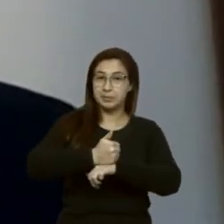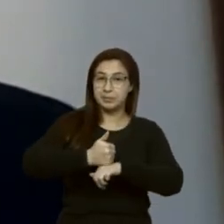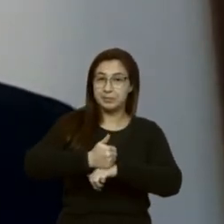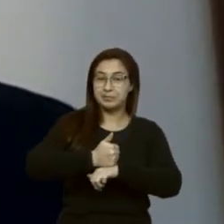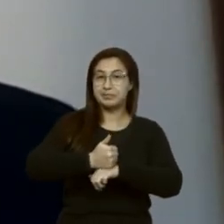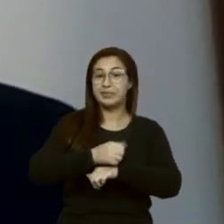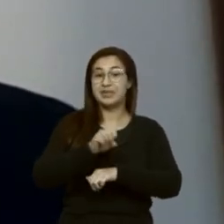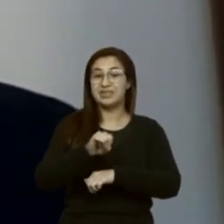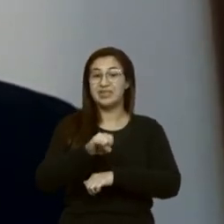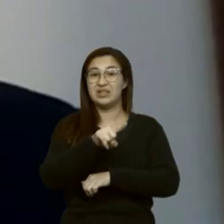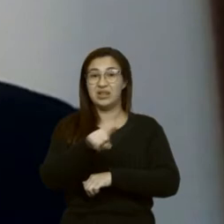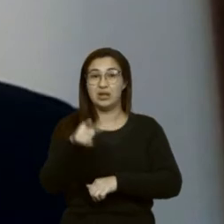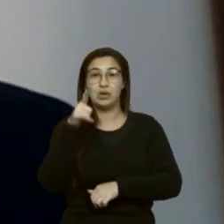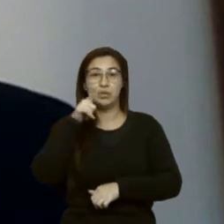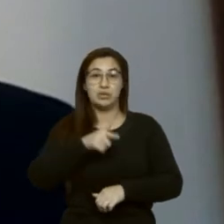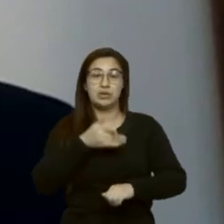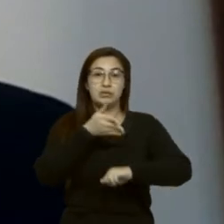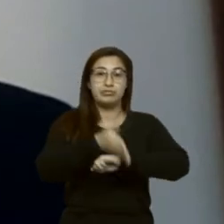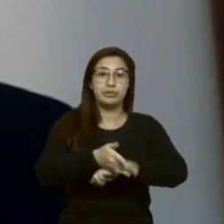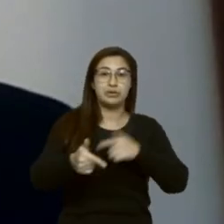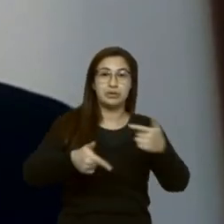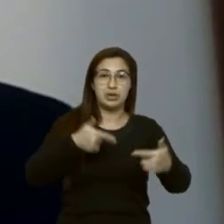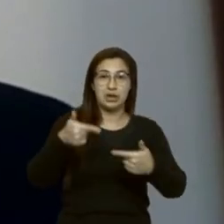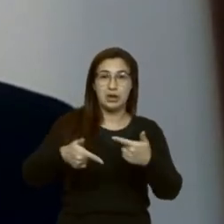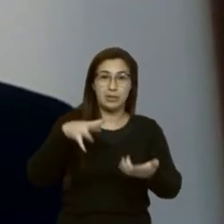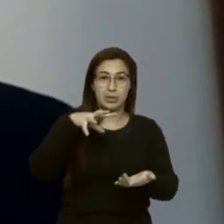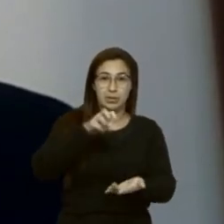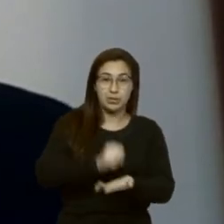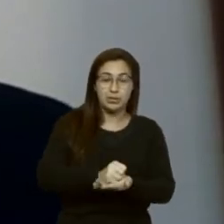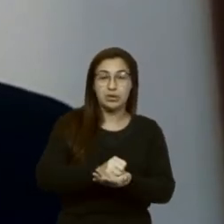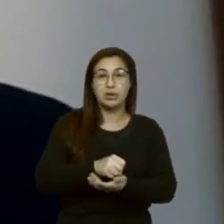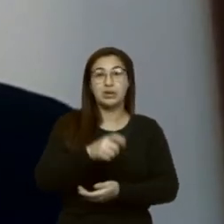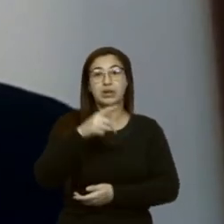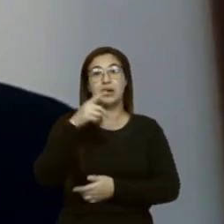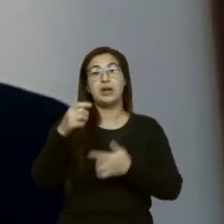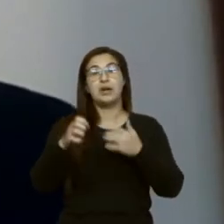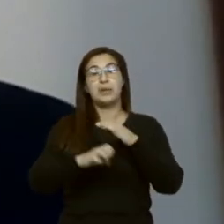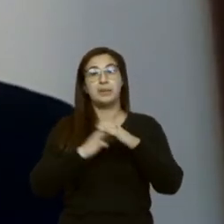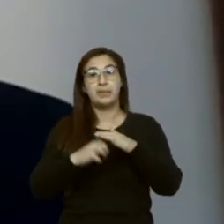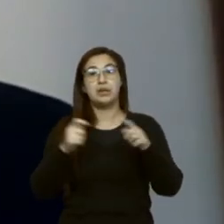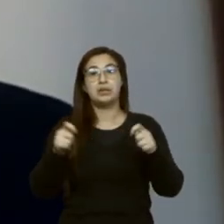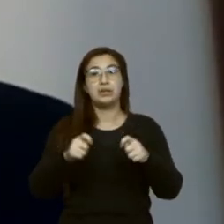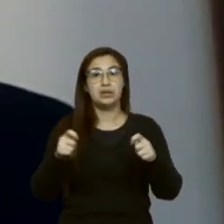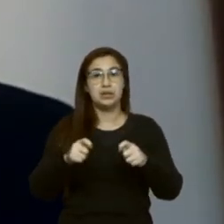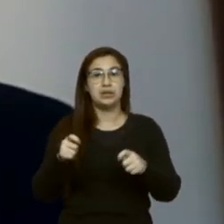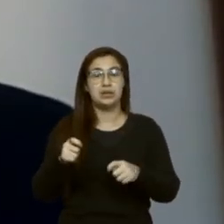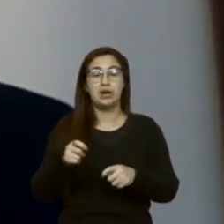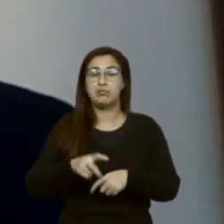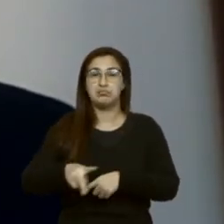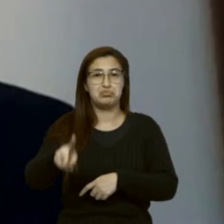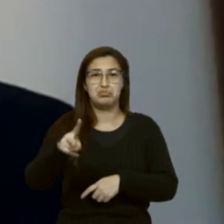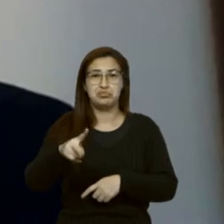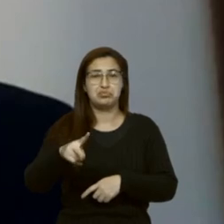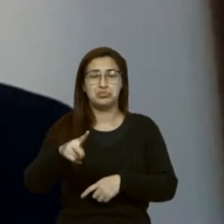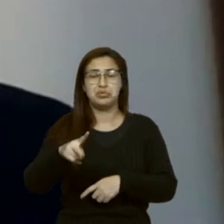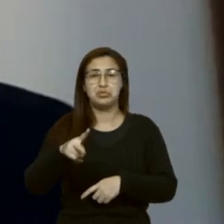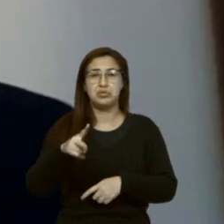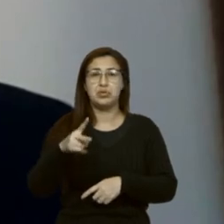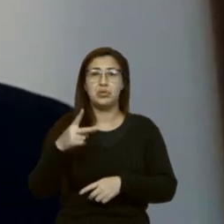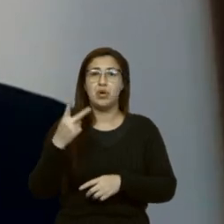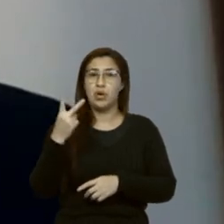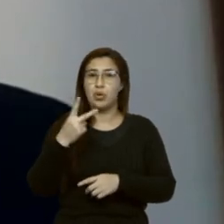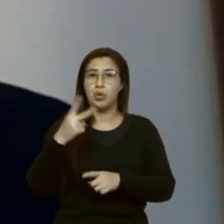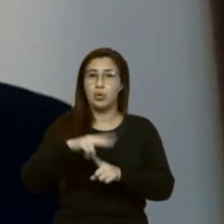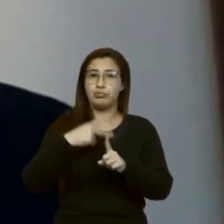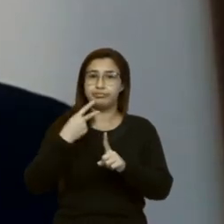for efetivado, a empresa poderá continuar a contabilizar duas vagas ocupadas, tanto pela lei do